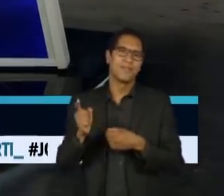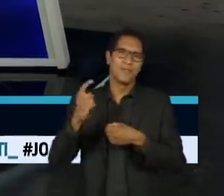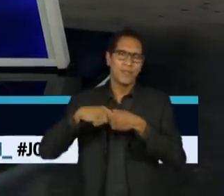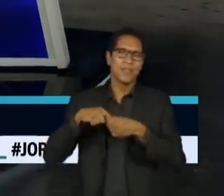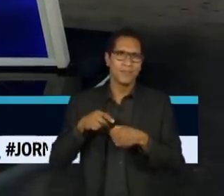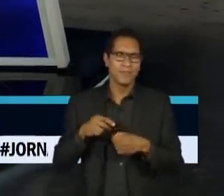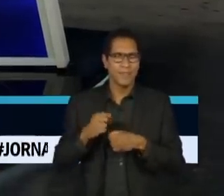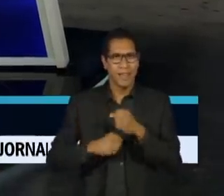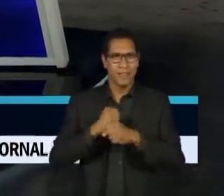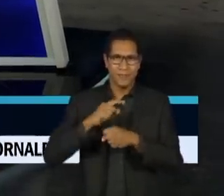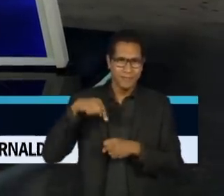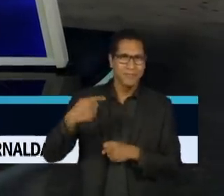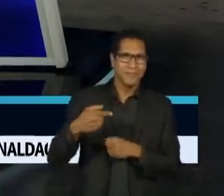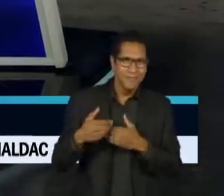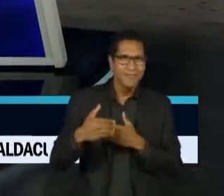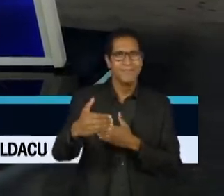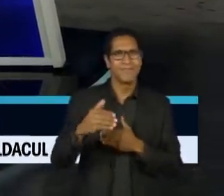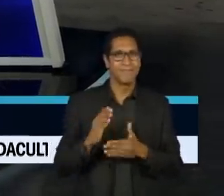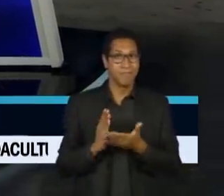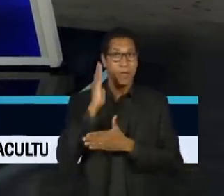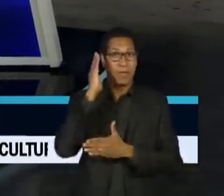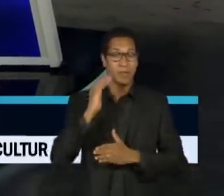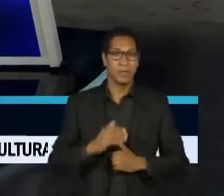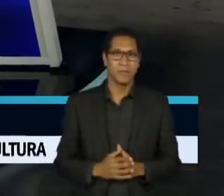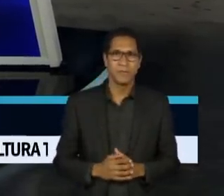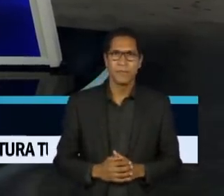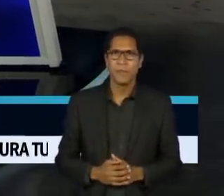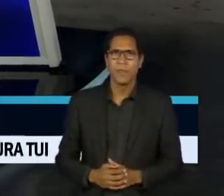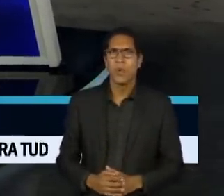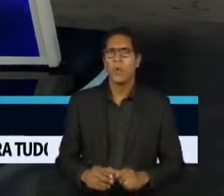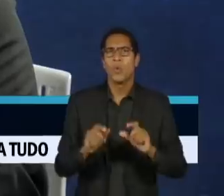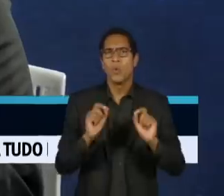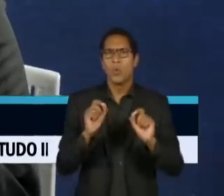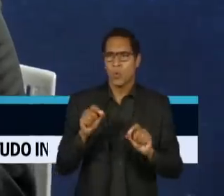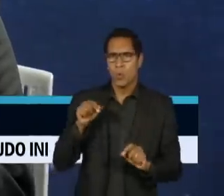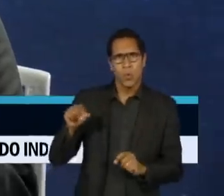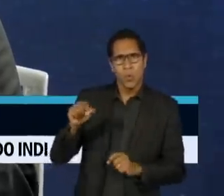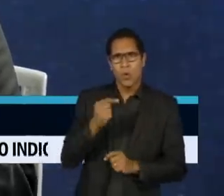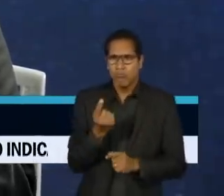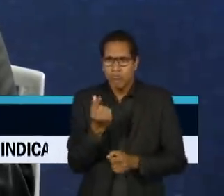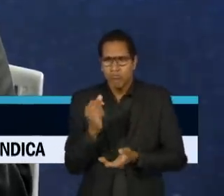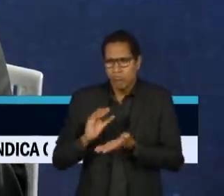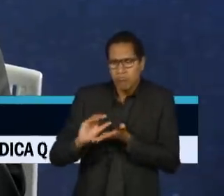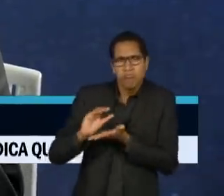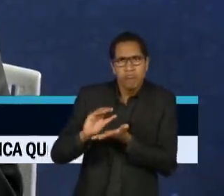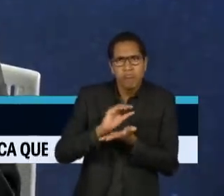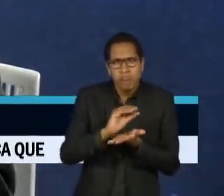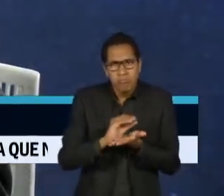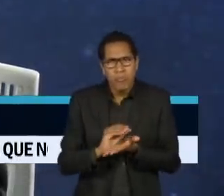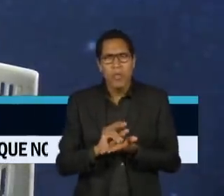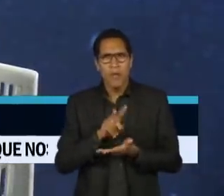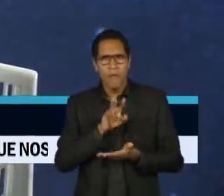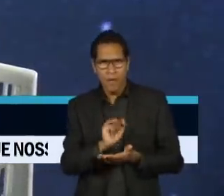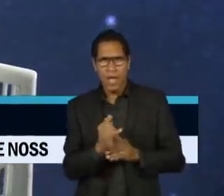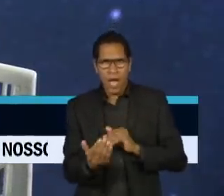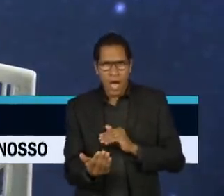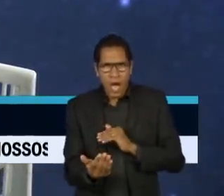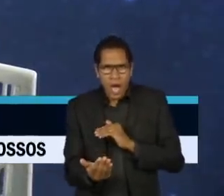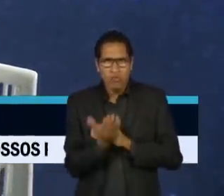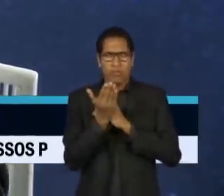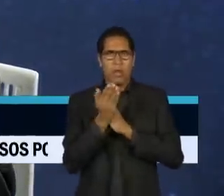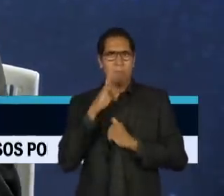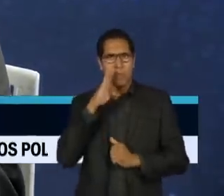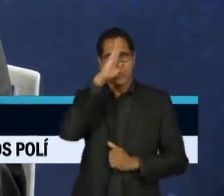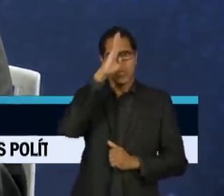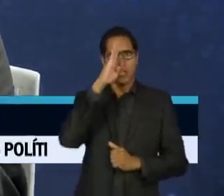com um questionamento, queria te ouvir a esse respeito. Qual é a força que esse investimento pode ter para reverter a imagem negativa